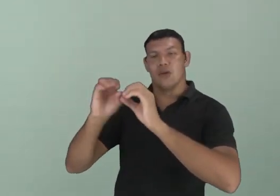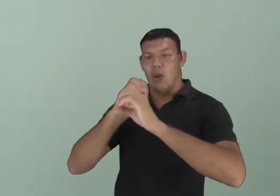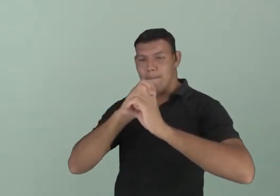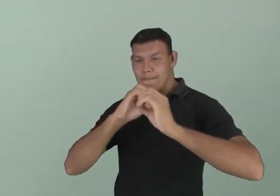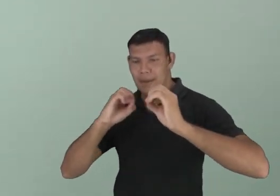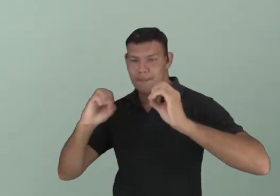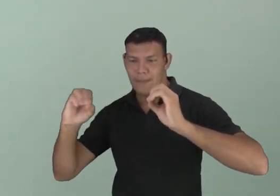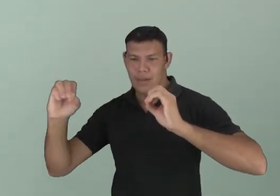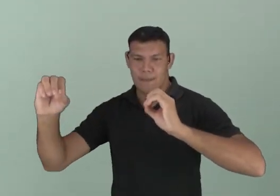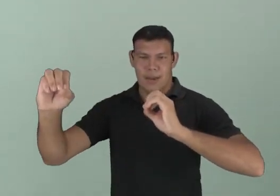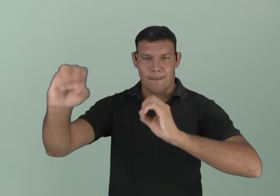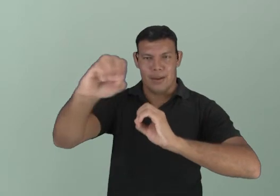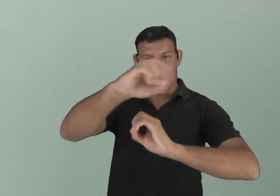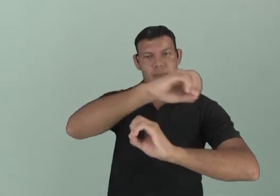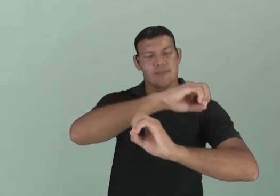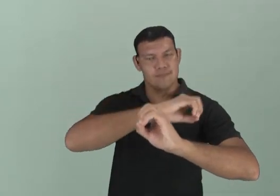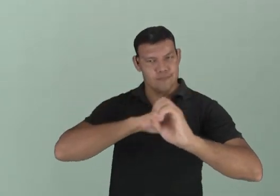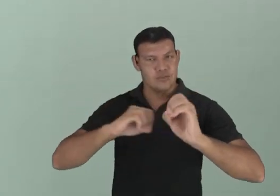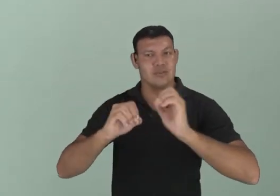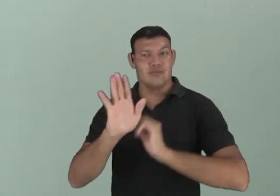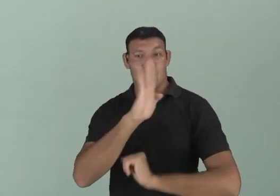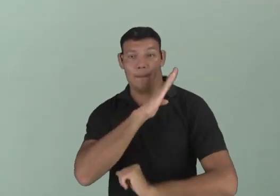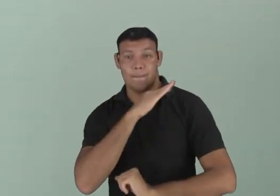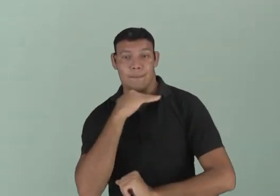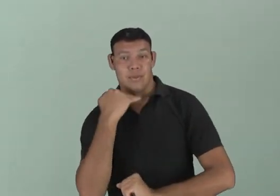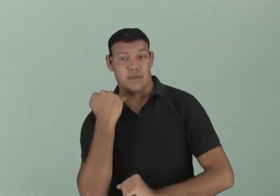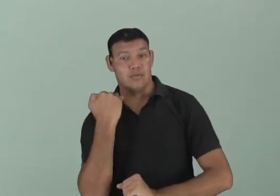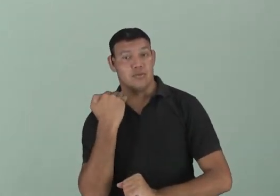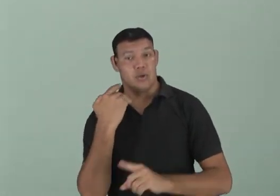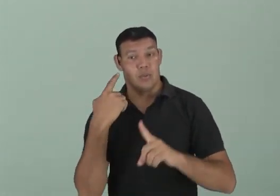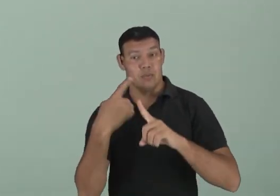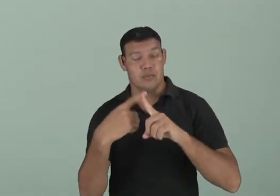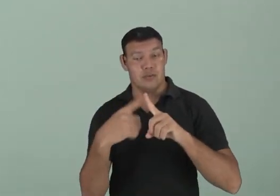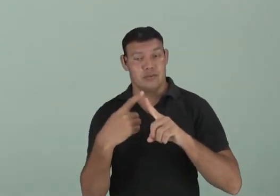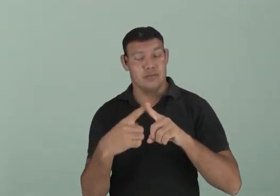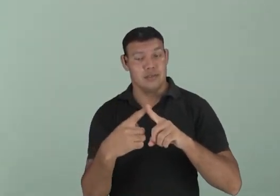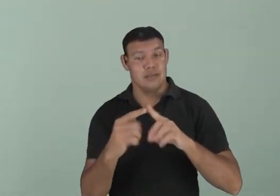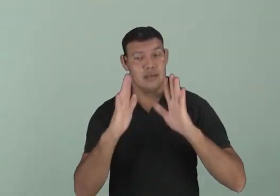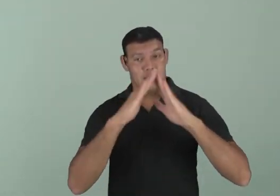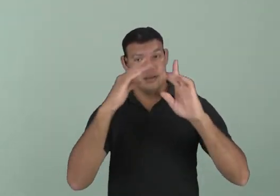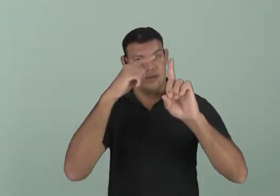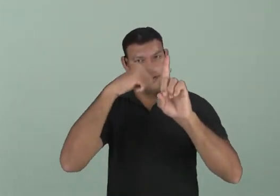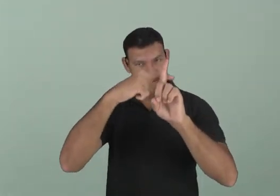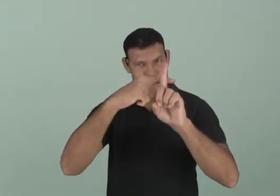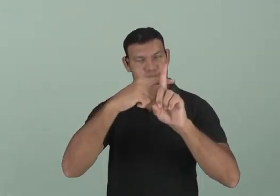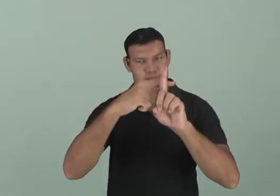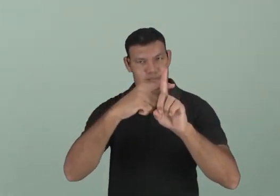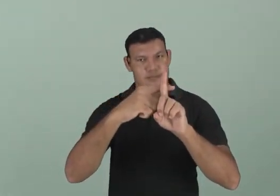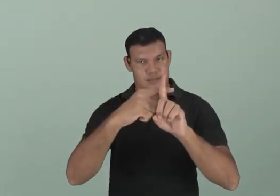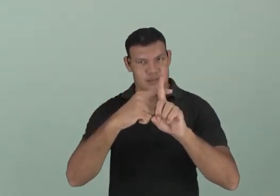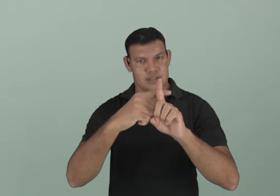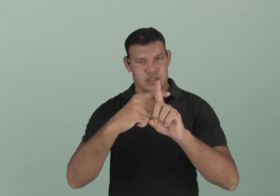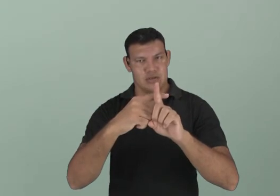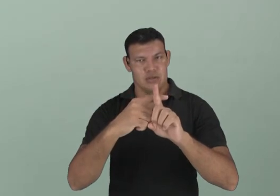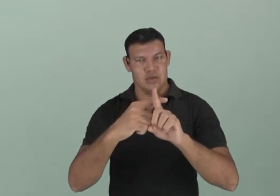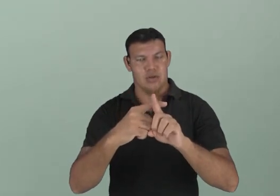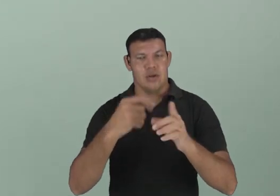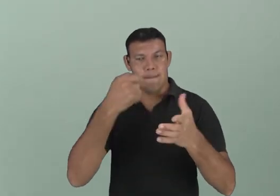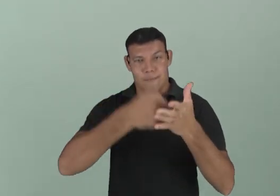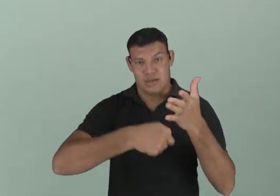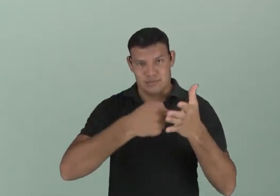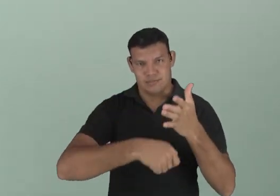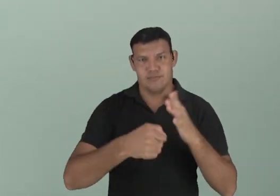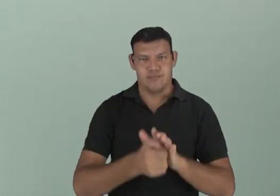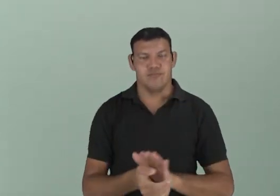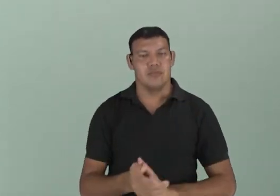heliocêntrico. Foi condenado pela igreja, né, pela Inquisição, por conta desse sistema. Ele